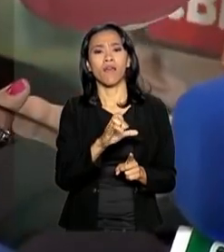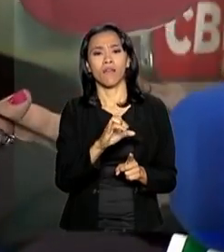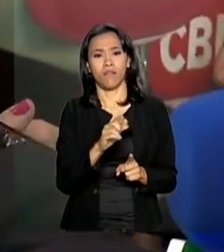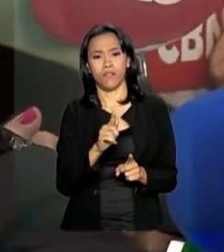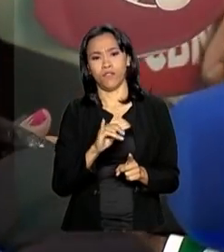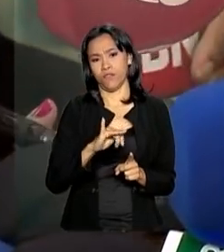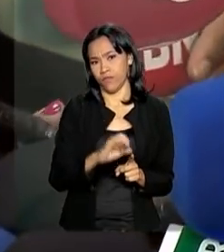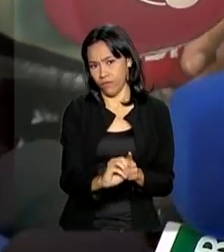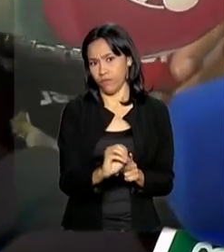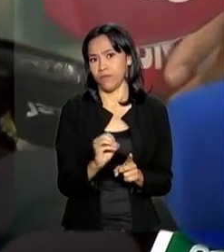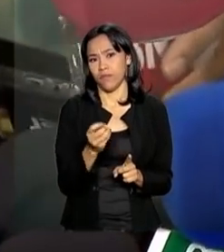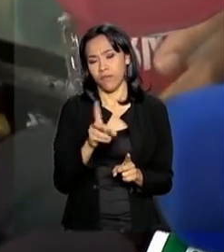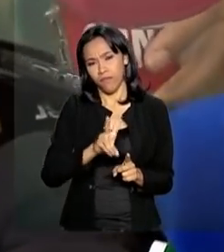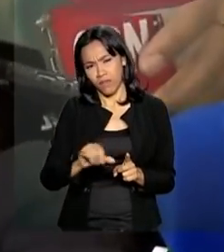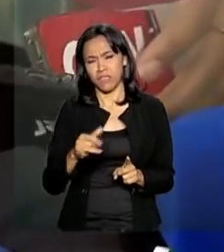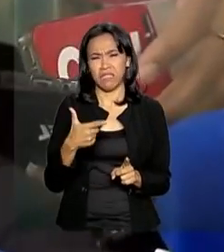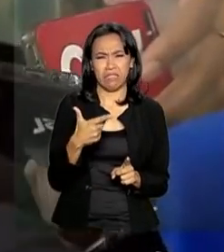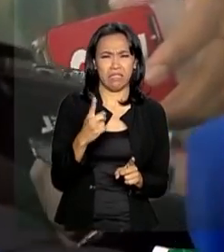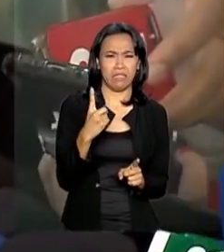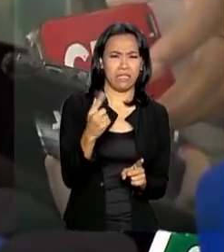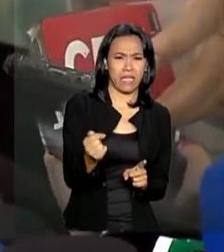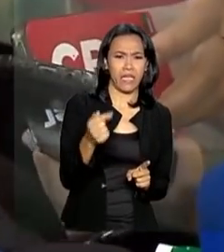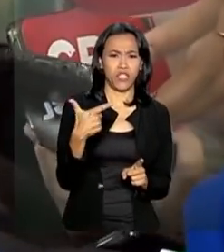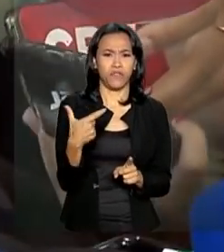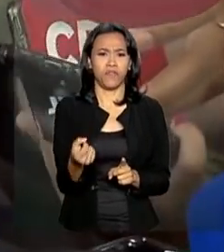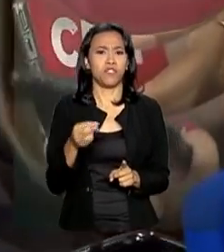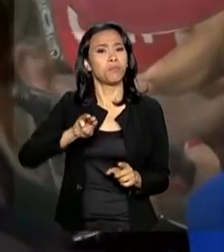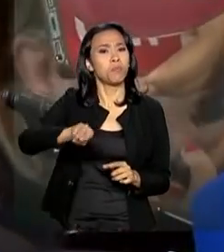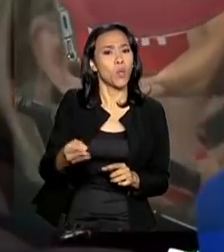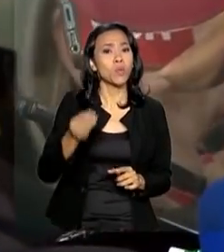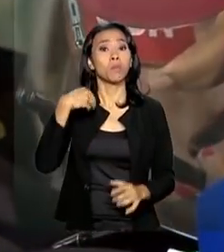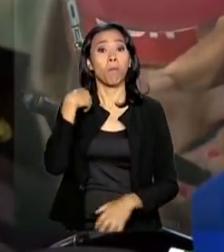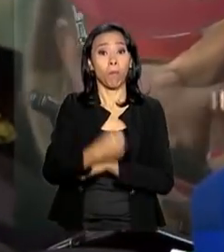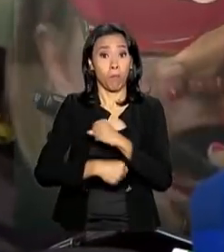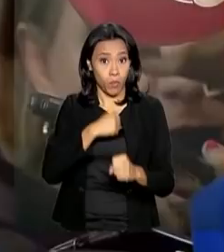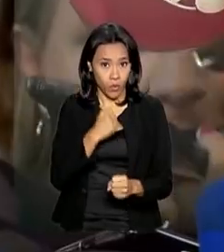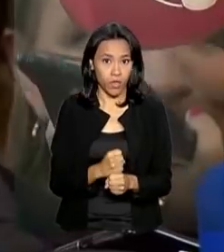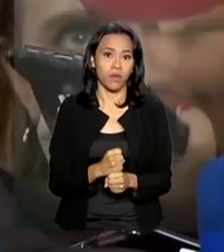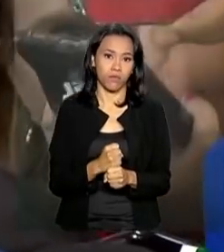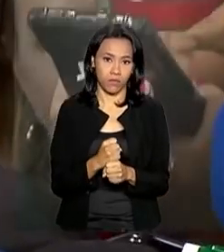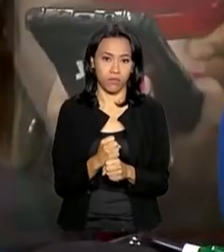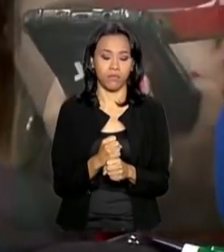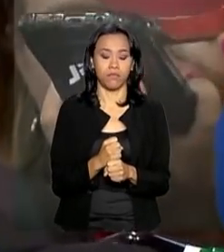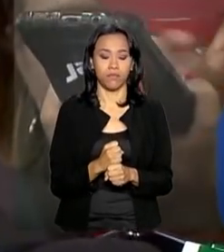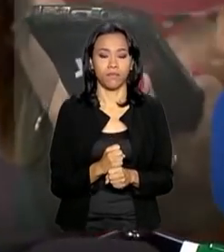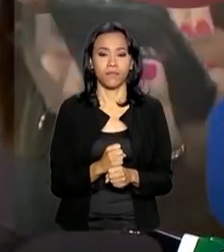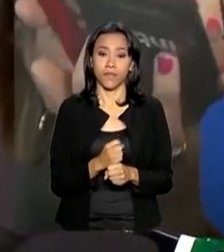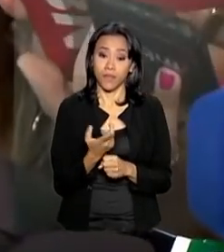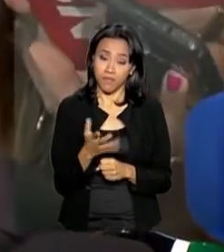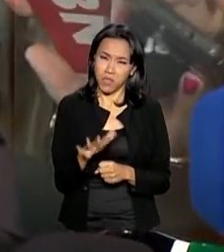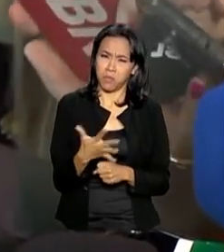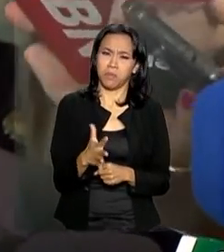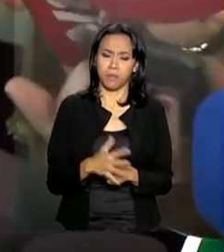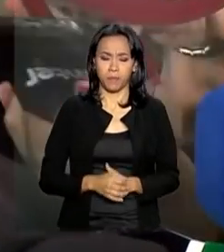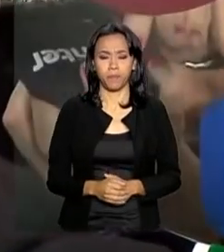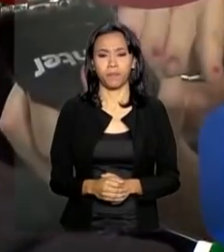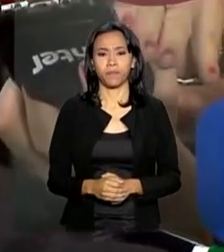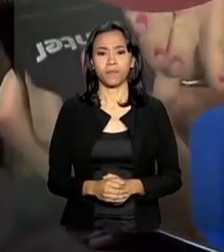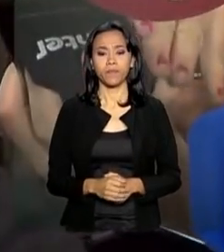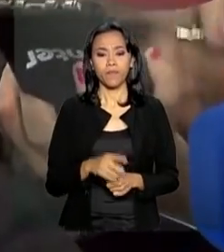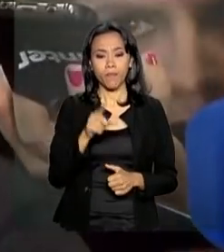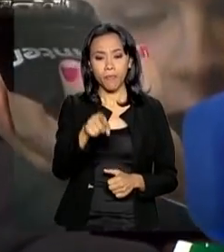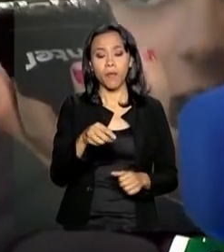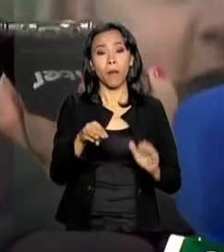aí de uns 17 20 bilhões por ano 17 a 20 bilhões por ano uma coisa mais ou menos assim a